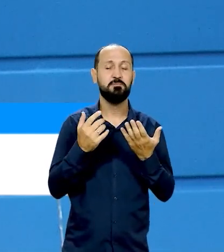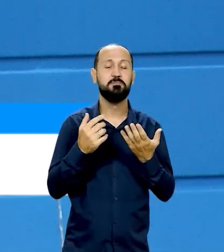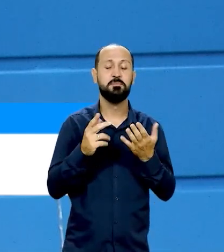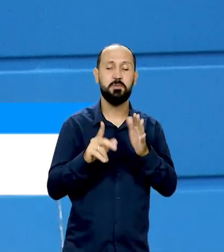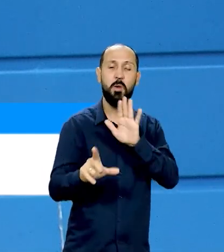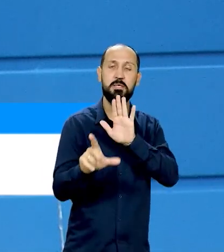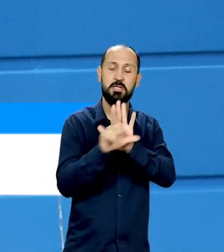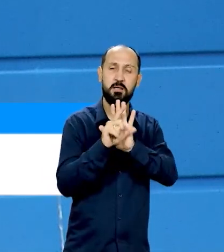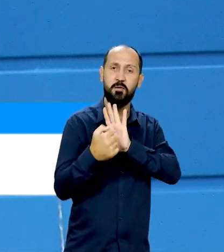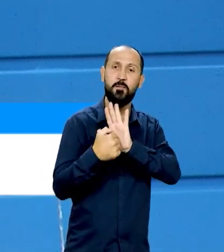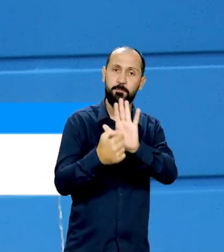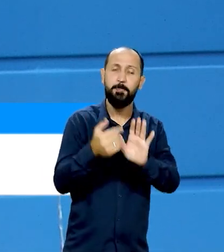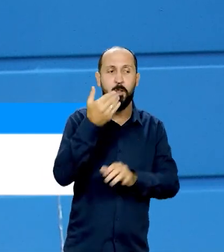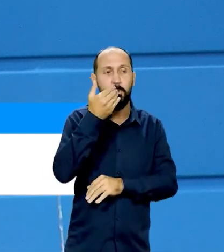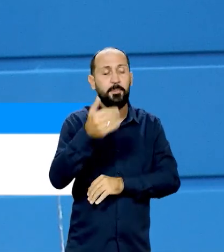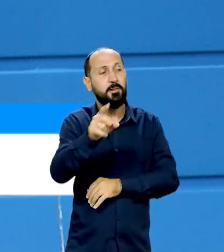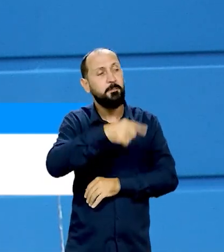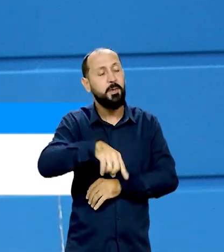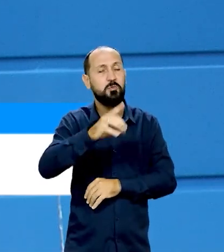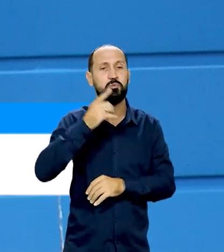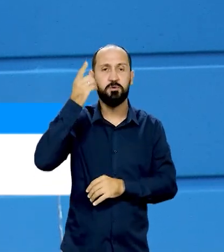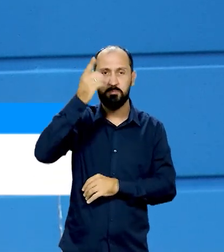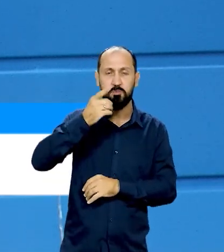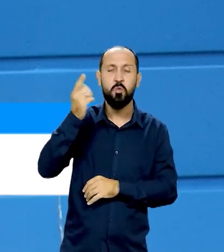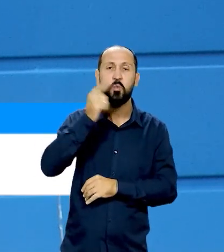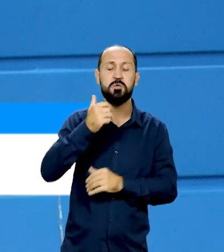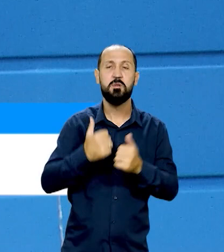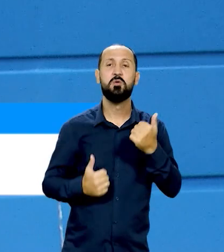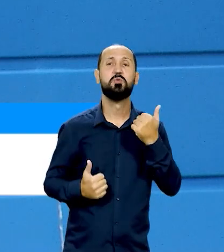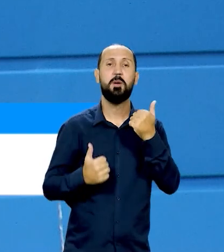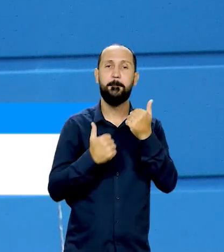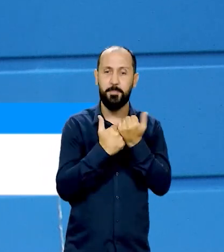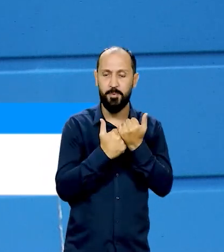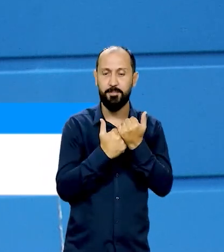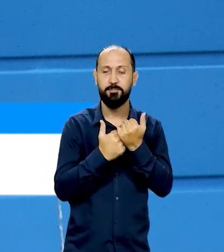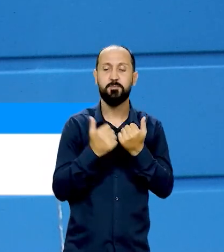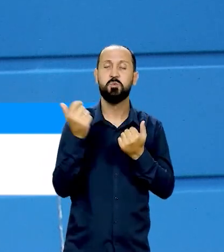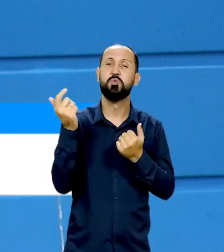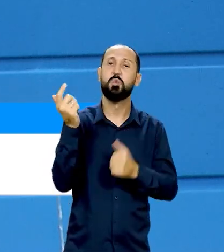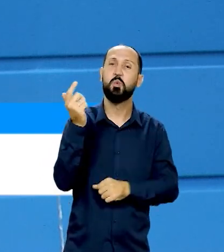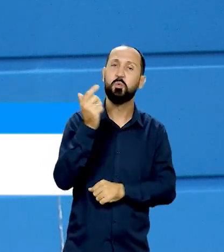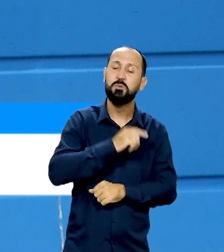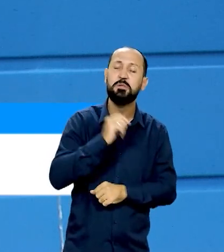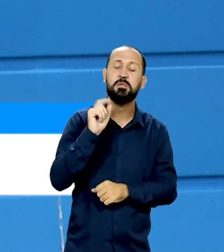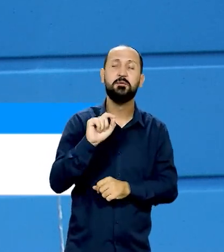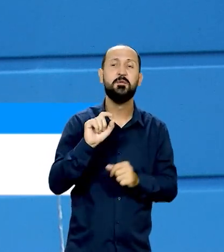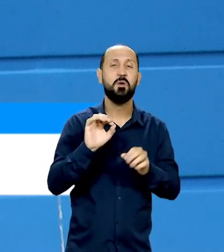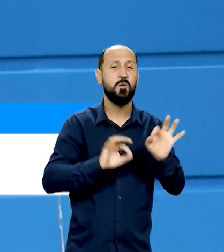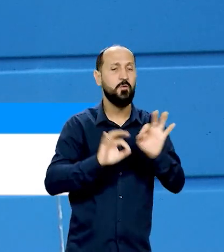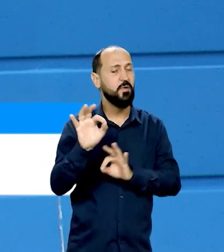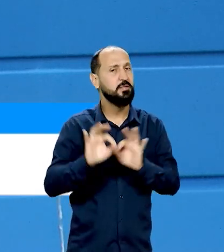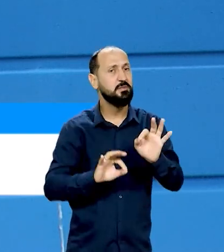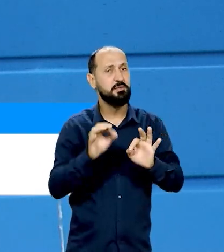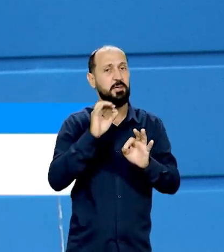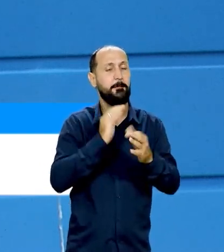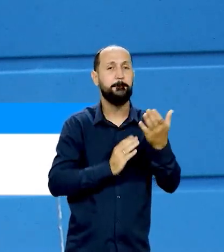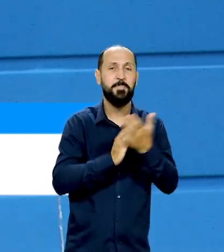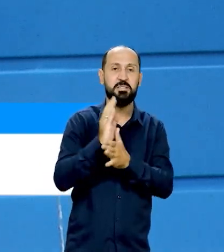foi nos apresentado. Então, apresentamos essa lei, vou solicitar aos nobres colegas que possam nos apoiar para que a gente possa